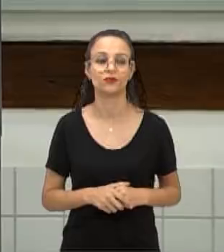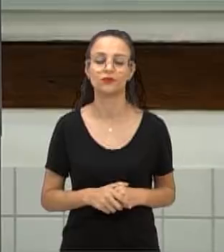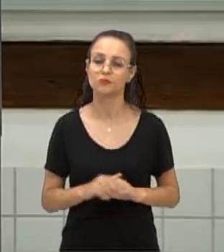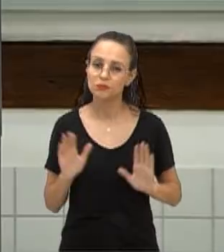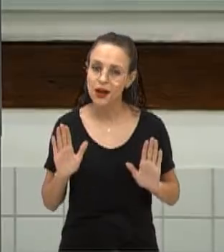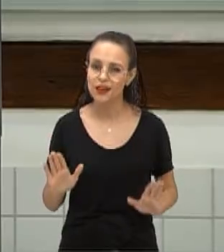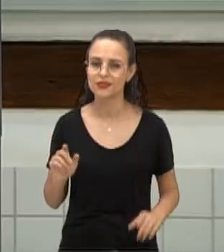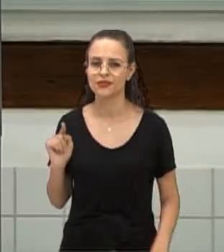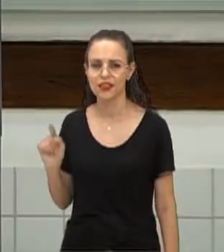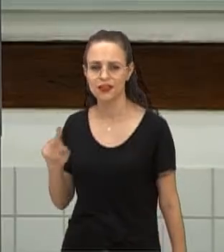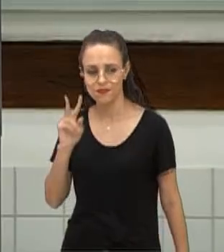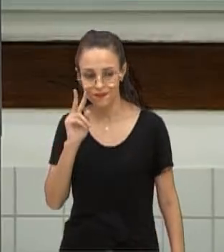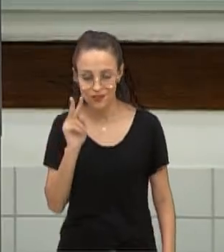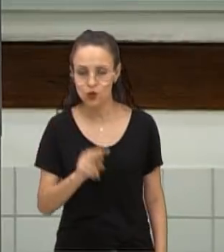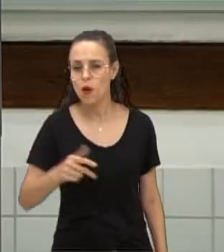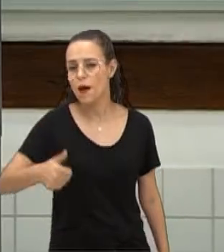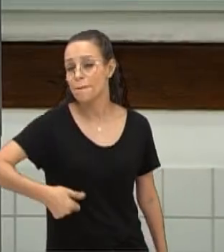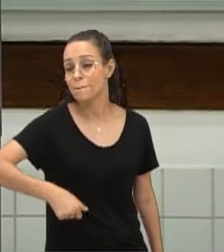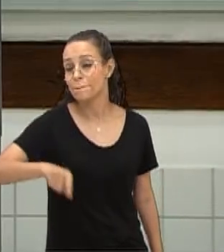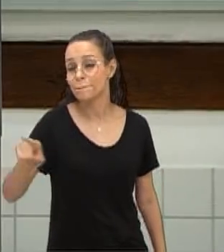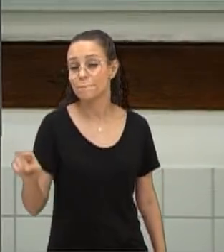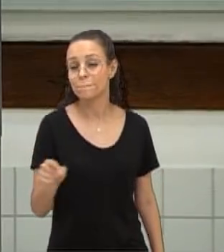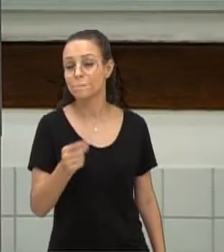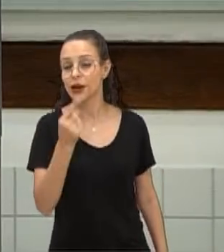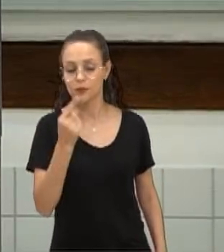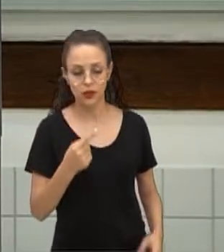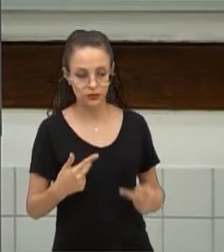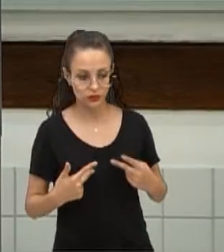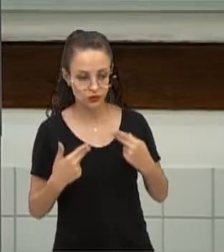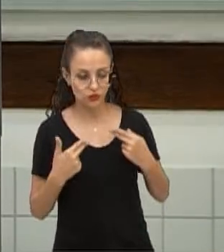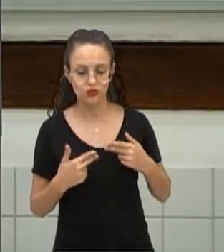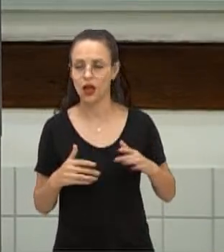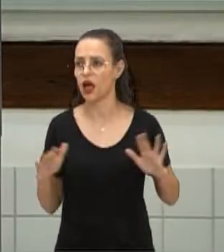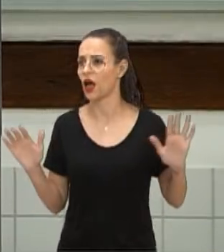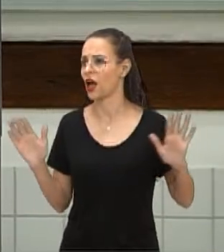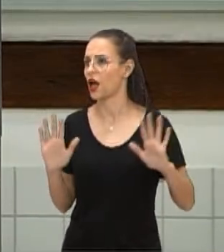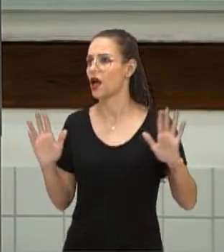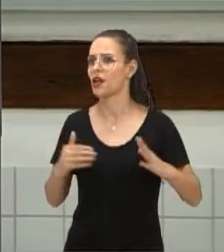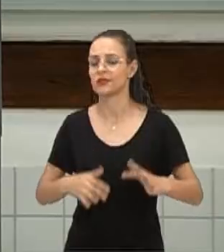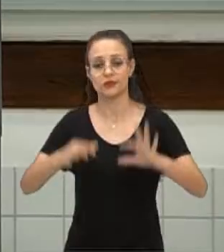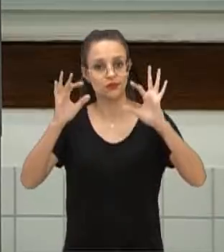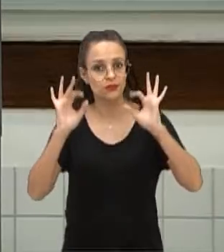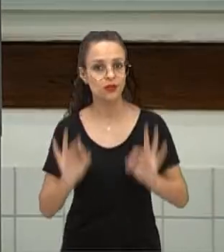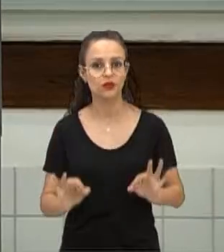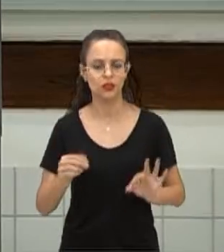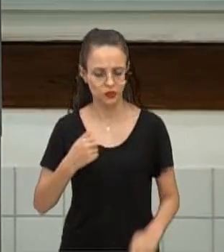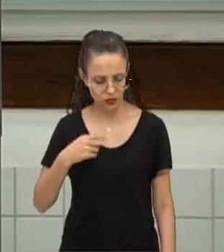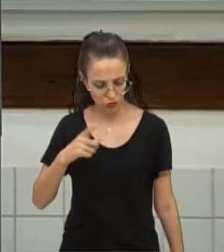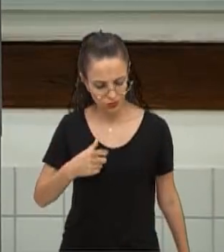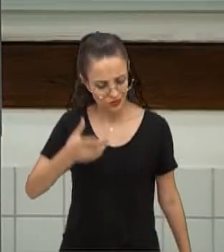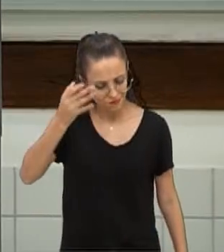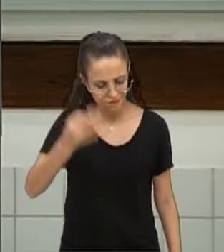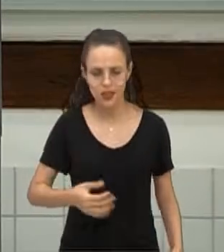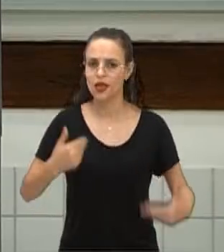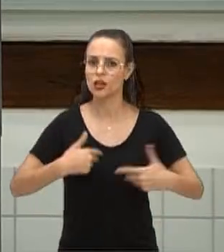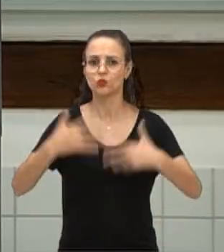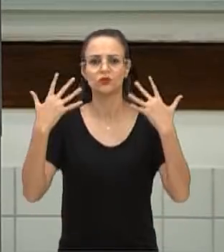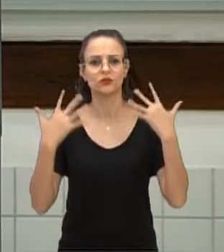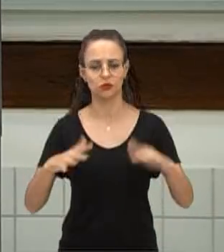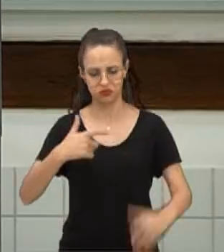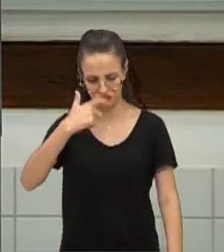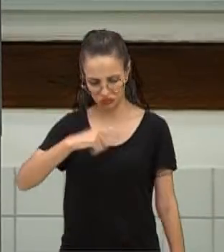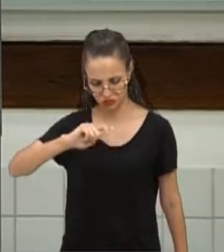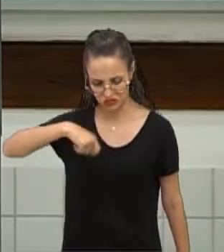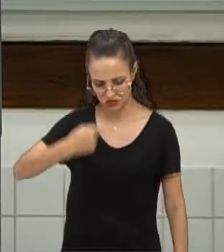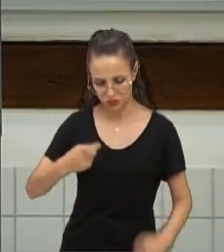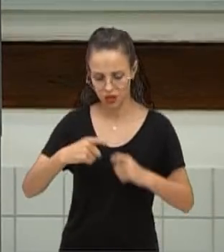quando ele assistiu à primeira cirurgia dele, ele falou: não, eu tenho uma certeza que eu quero. Se eu tenho uma certeza na vida, é que eu não quero ser médico.